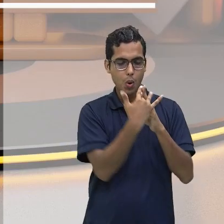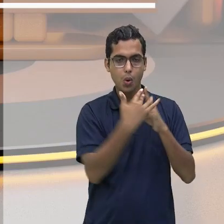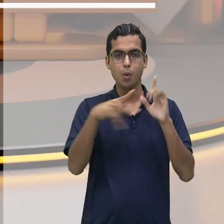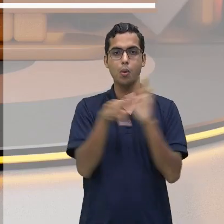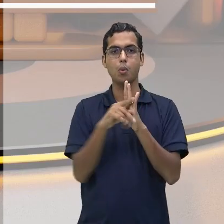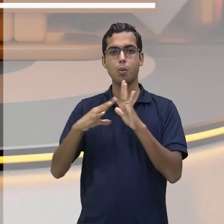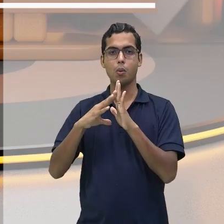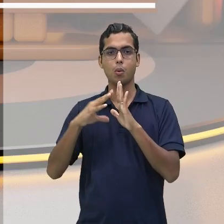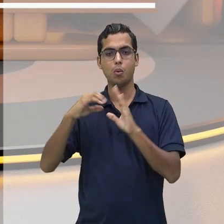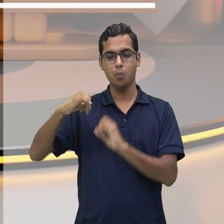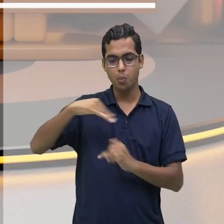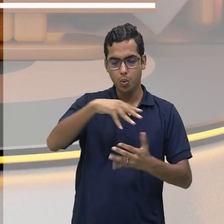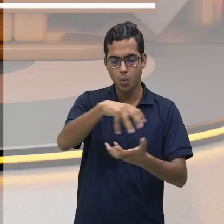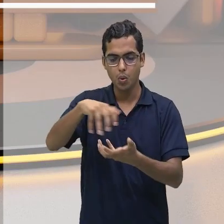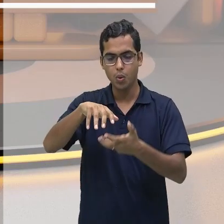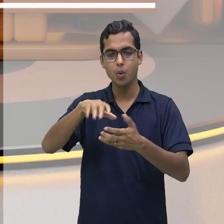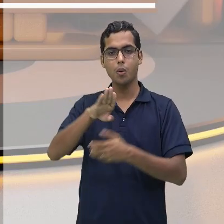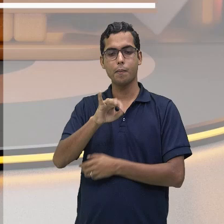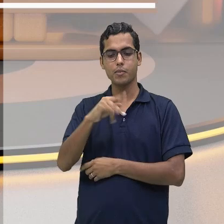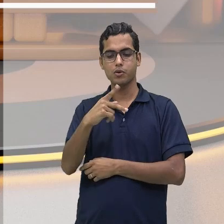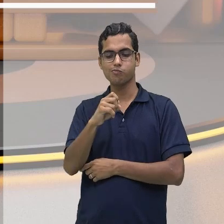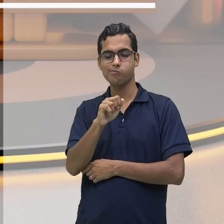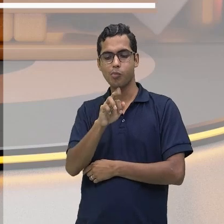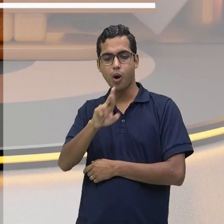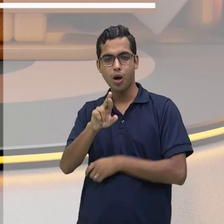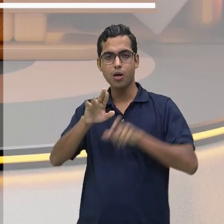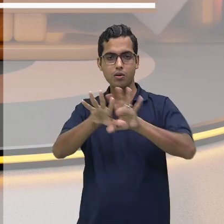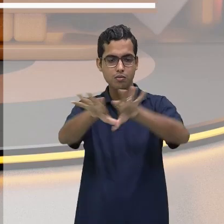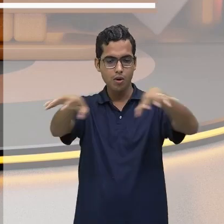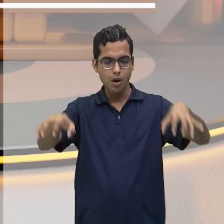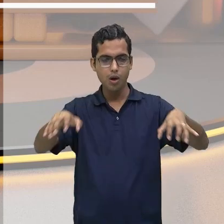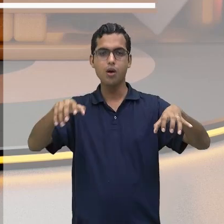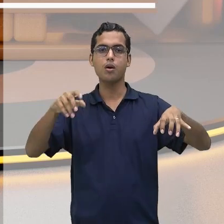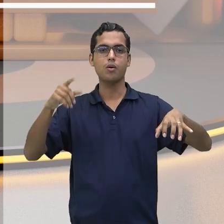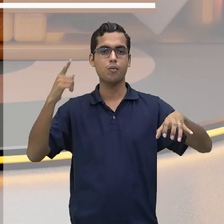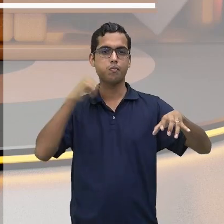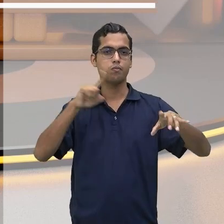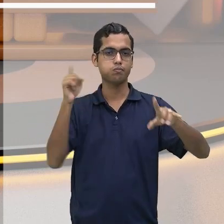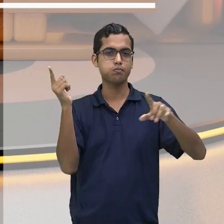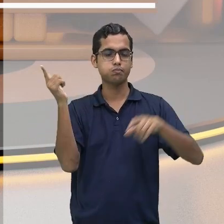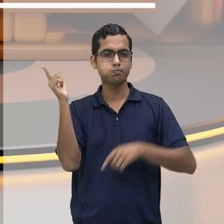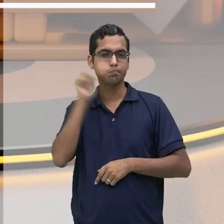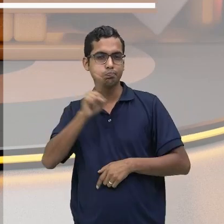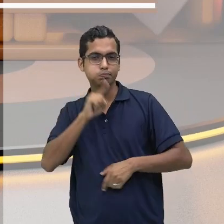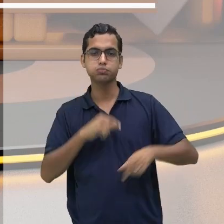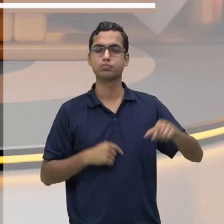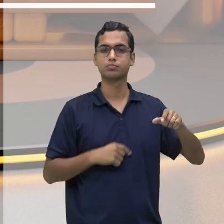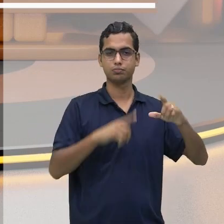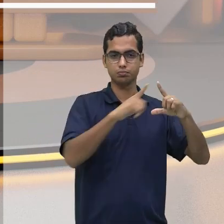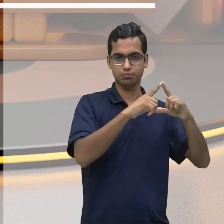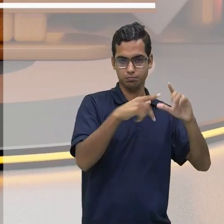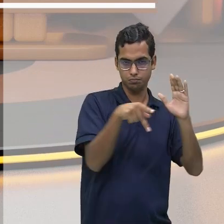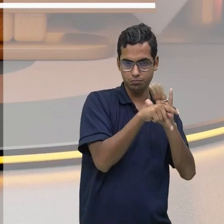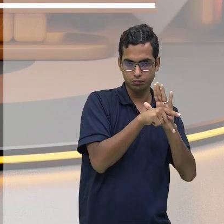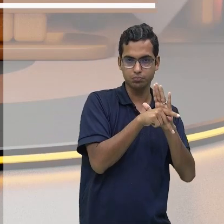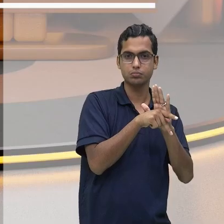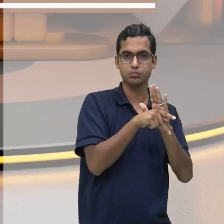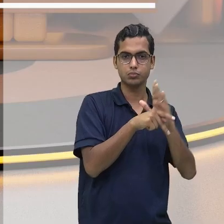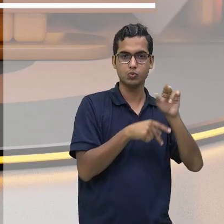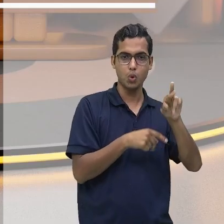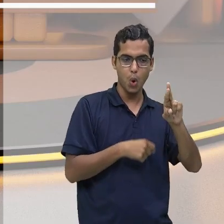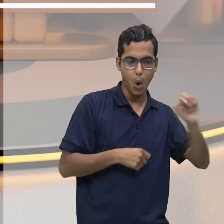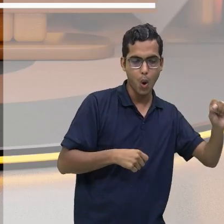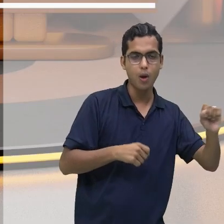bipolar, pois essas duas potências ficaram rivais, né, e exerciam ali forte influência tanto na parte política, na